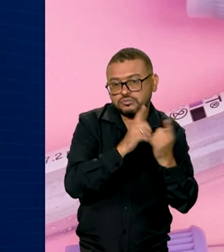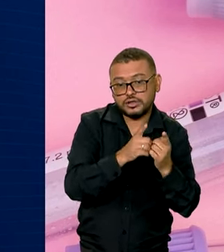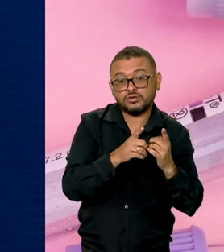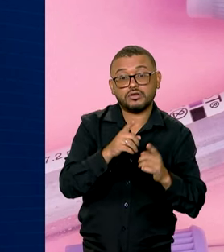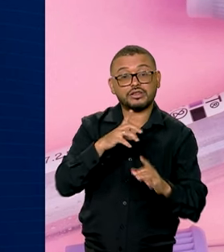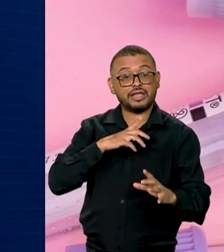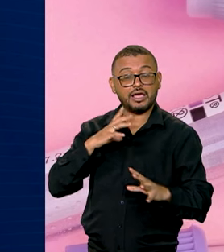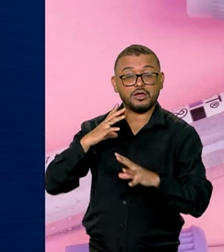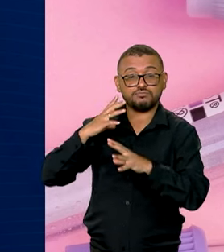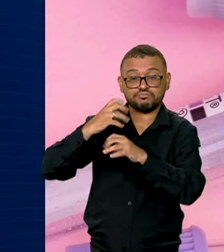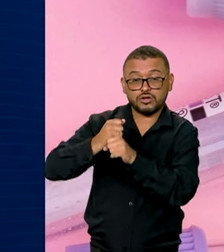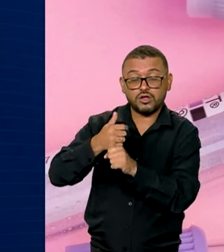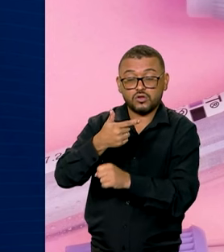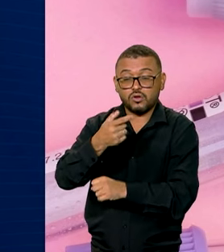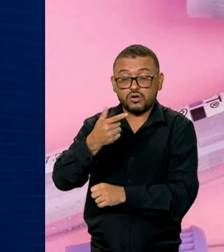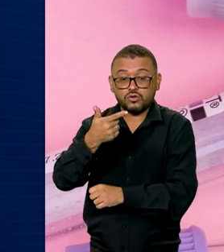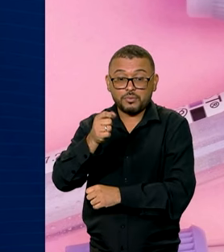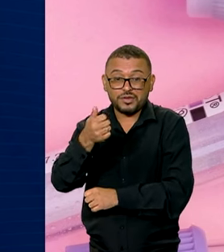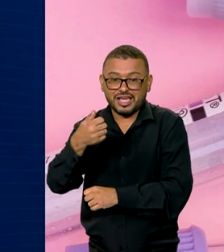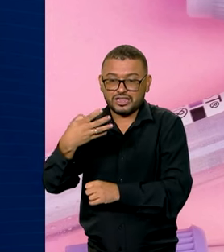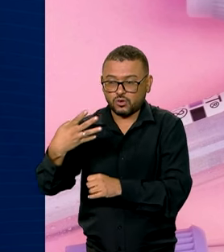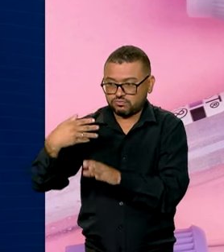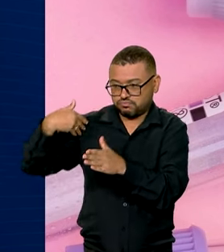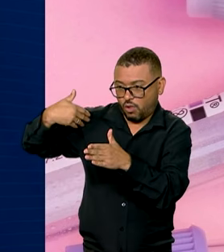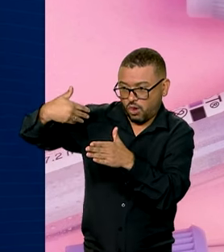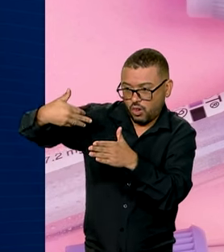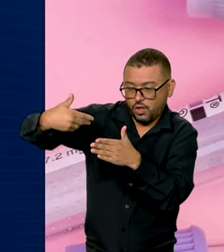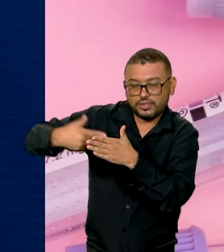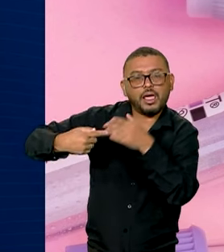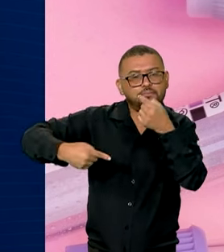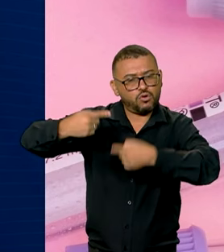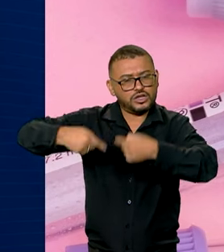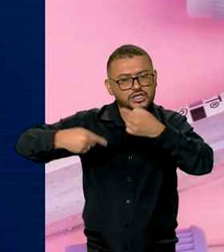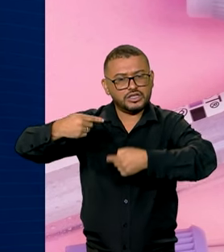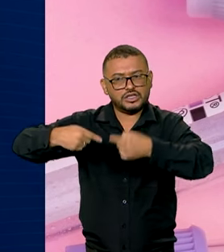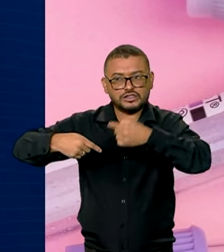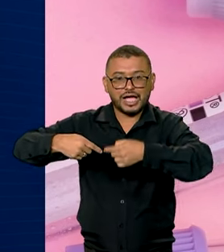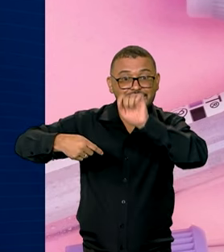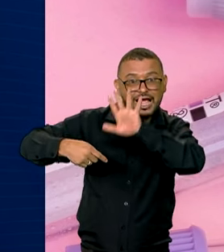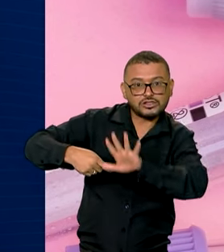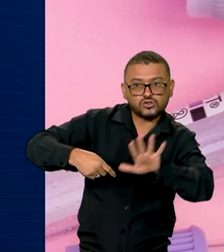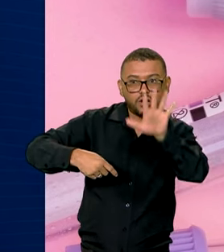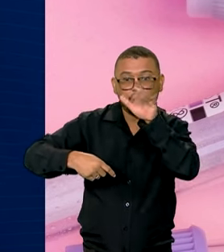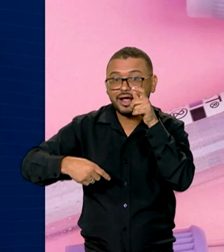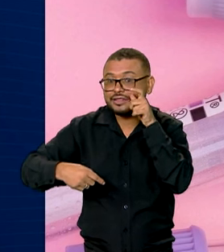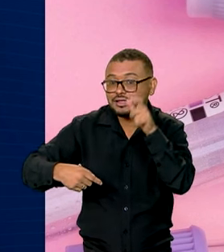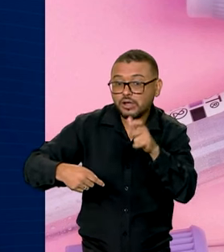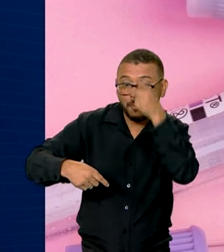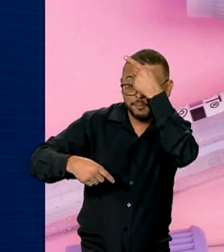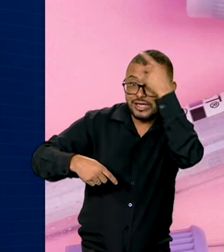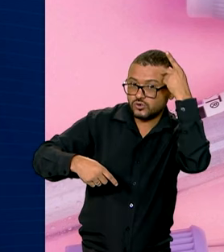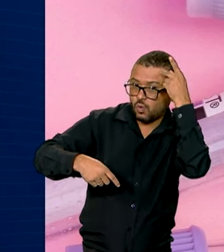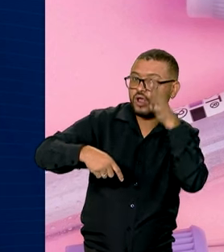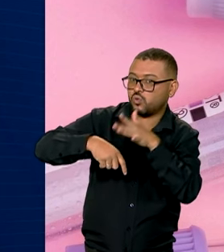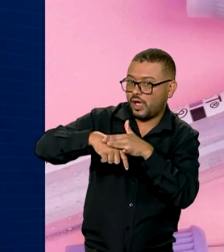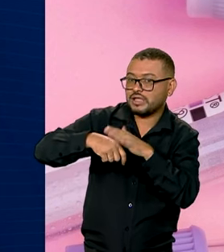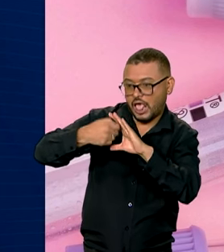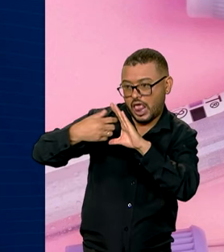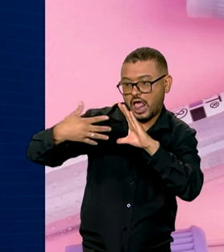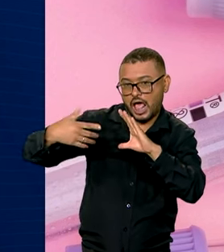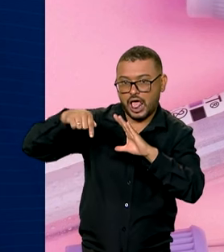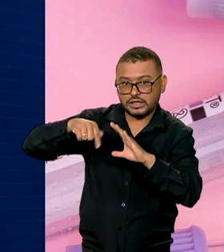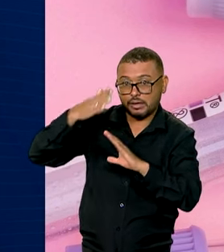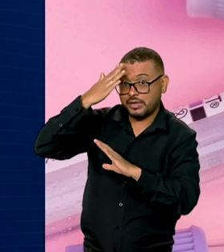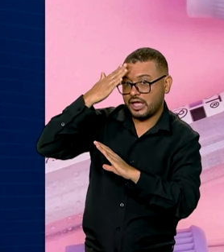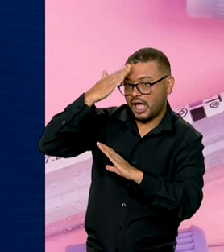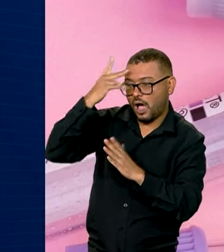Desde 2014, o país conta com a Política Nacional de Atenção Integral às Pessoas com Doenças